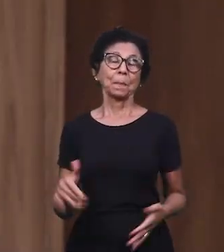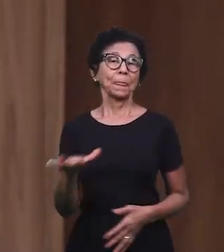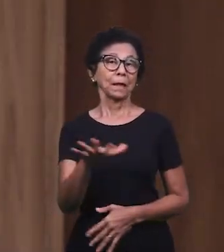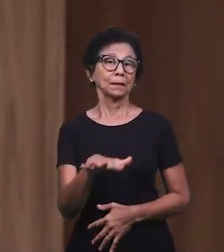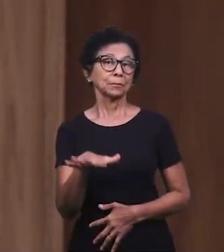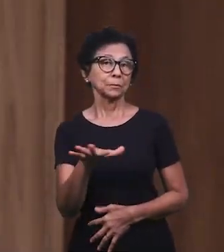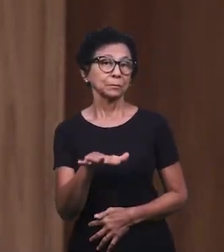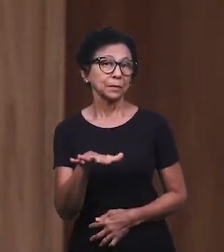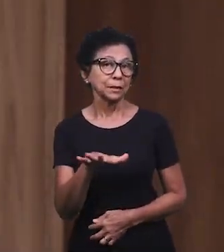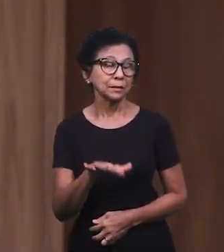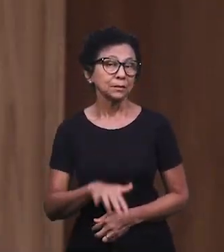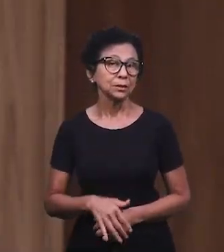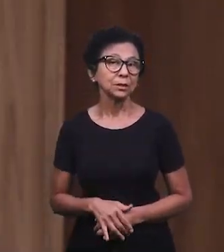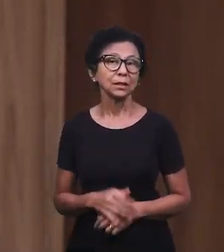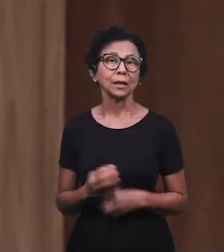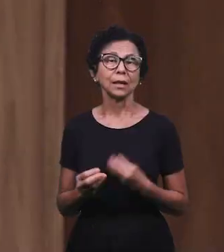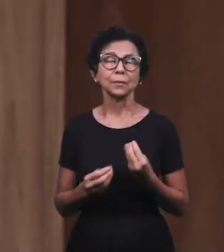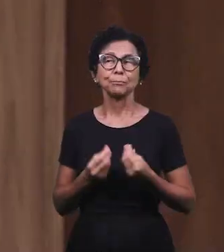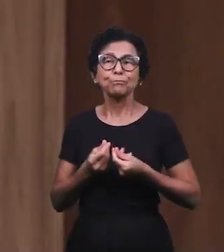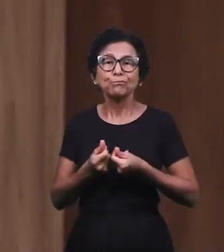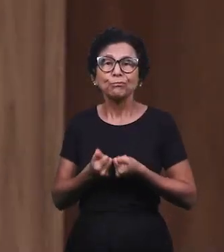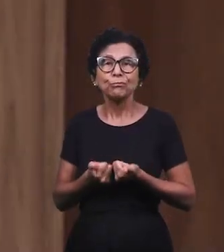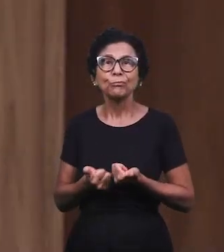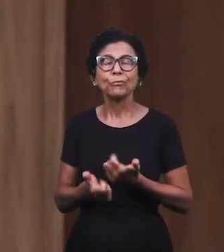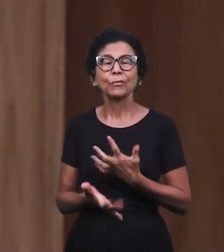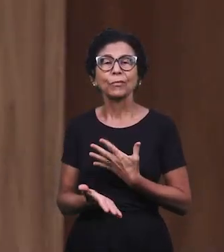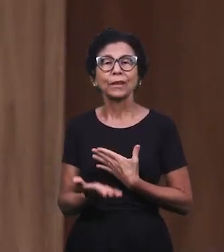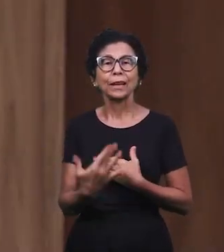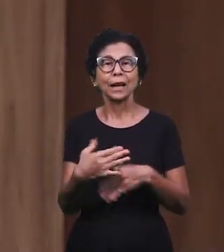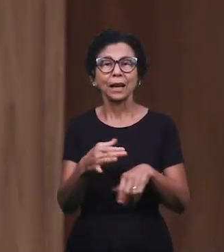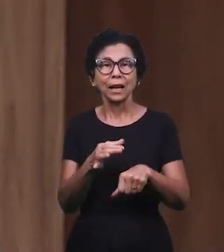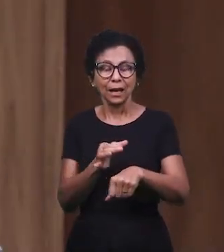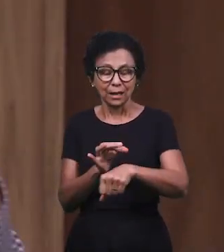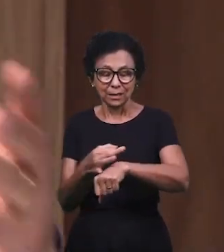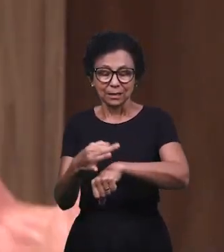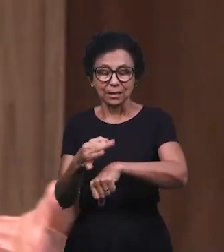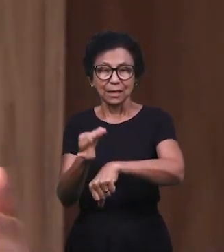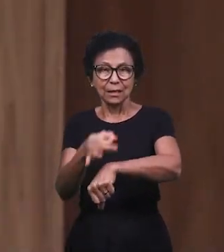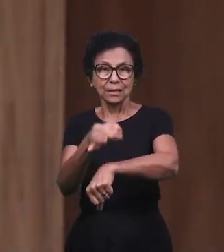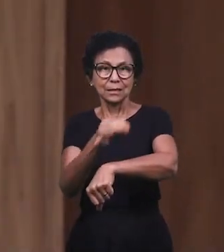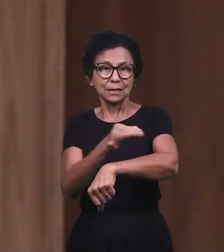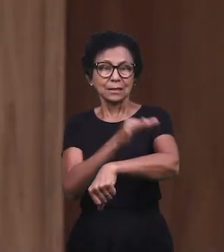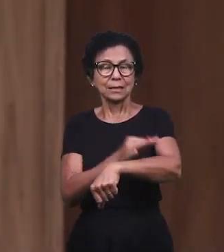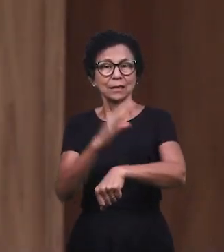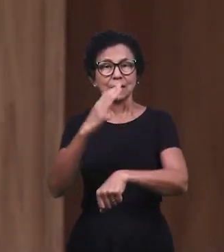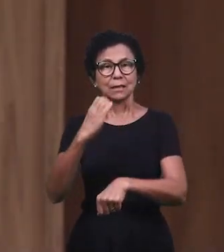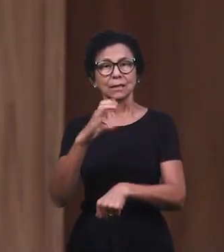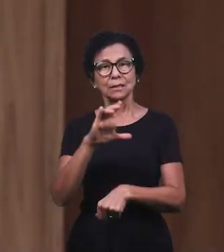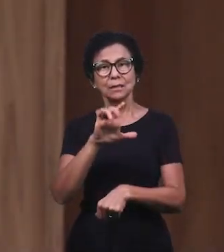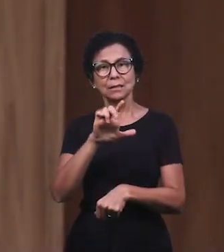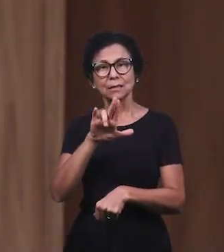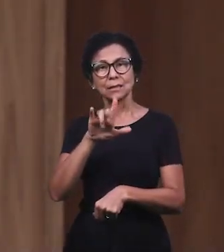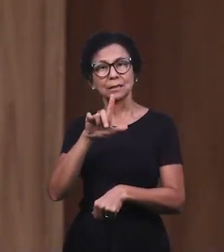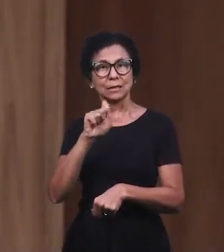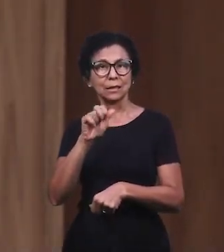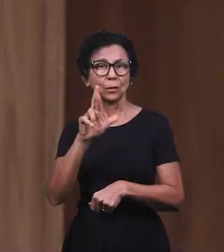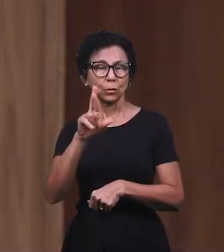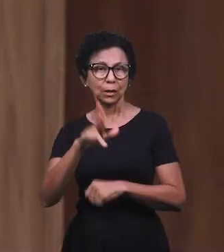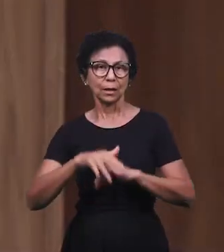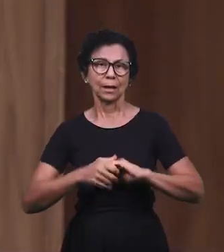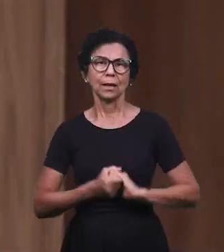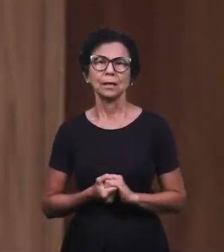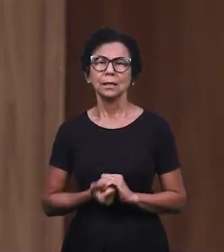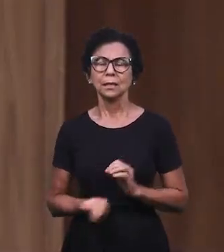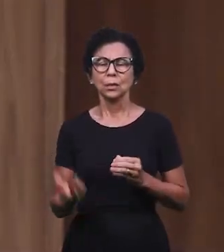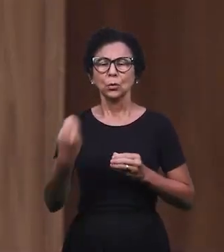ambientes é o ambiente intracelular. Então, o desenvolvimento da microscopia óptica,